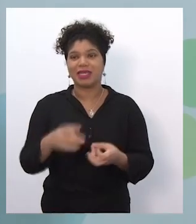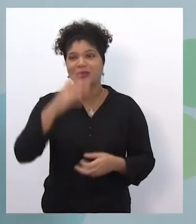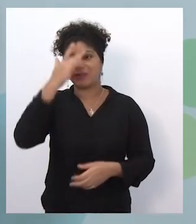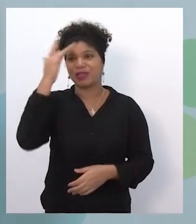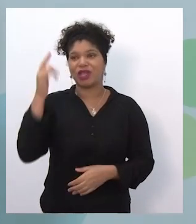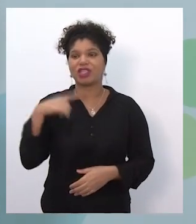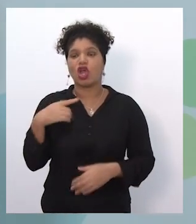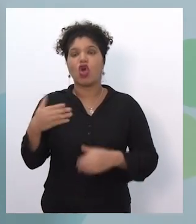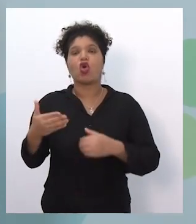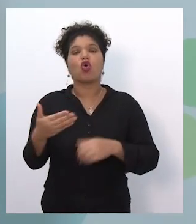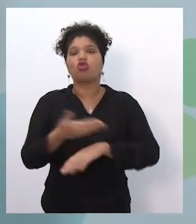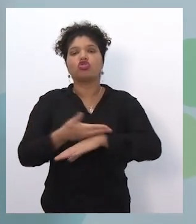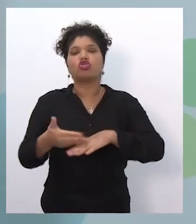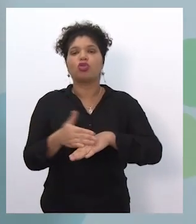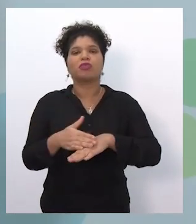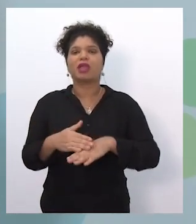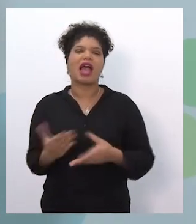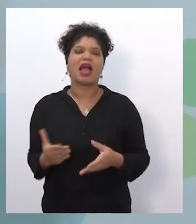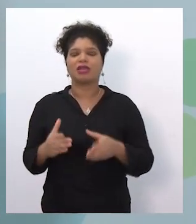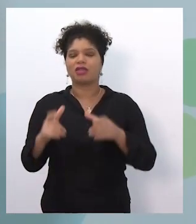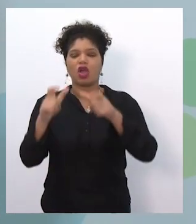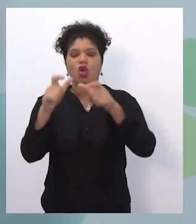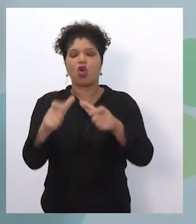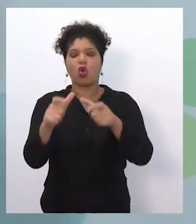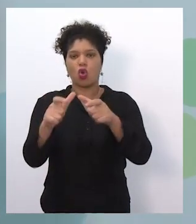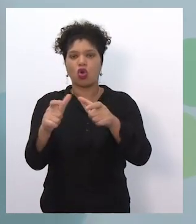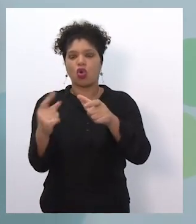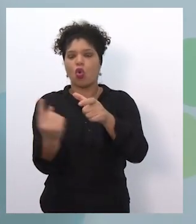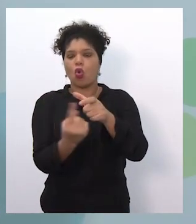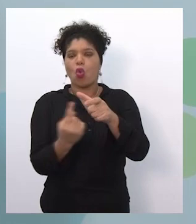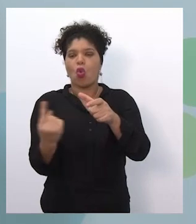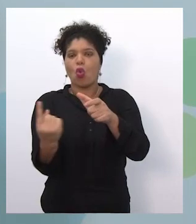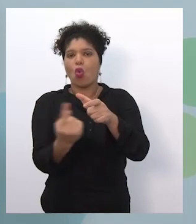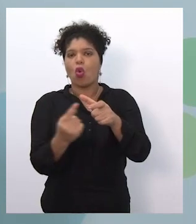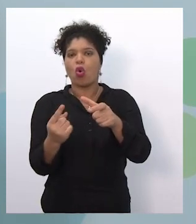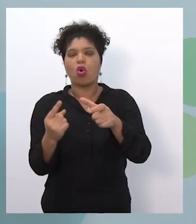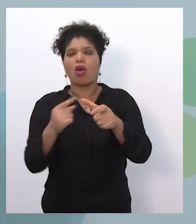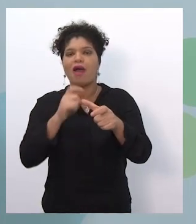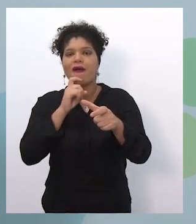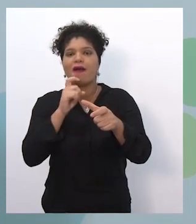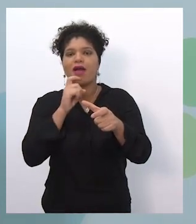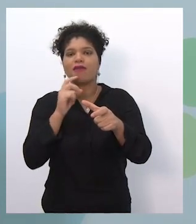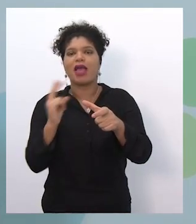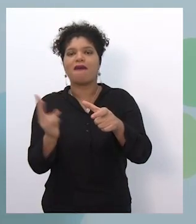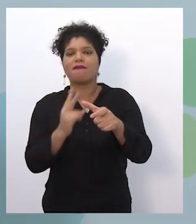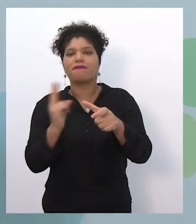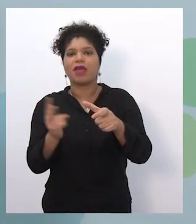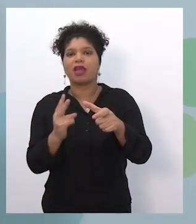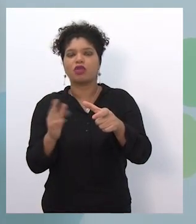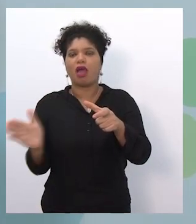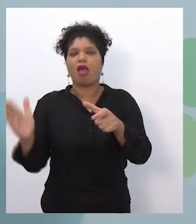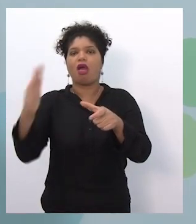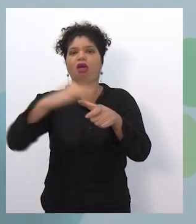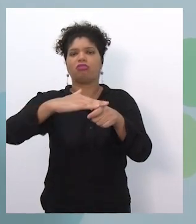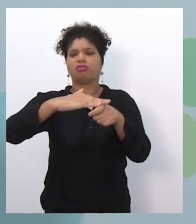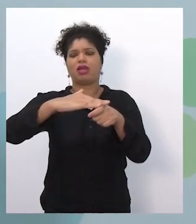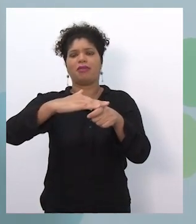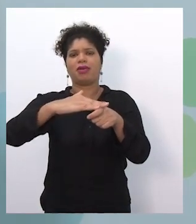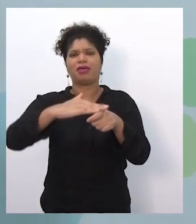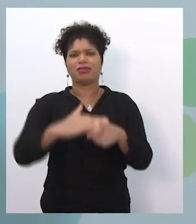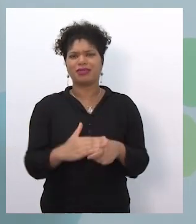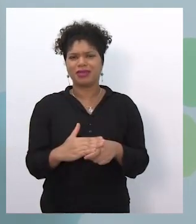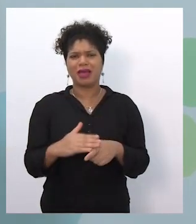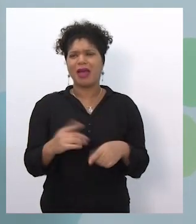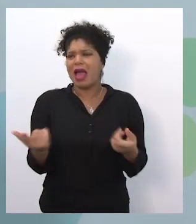tampa esse processador, coloca um monitor em cima, e aí o computador para de funcionar. Aí liga para o NIT e fala assim, oh, o computador parou